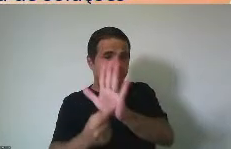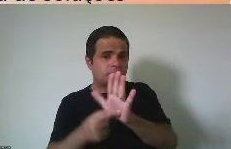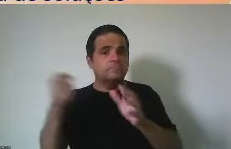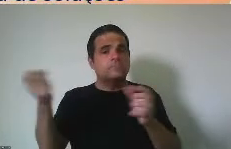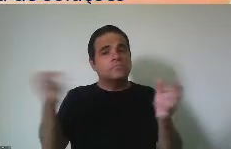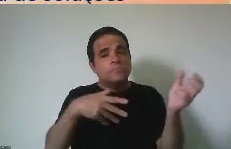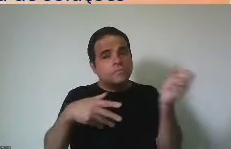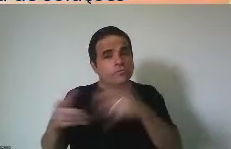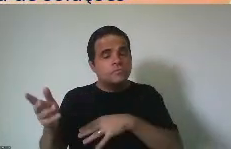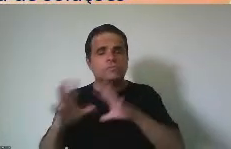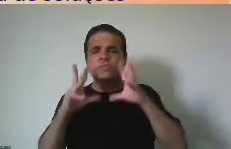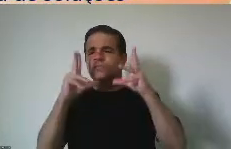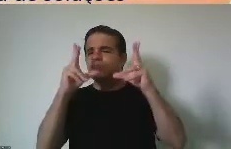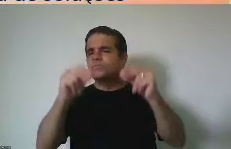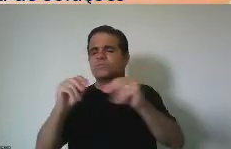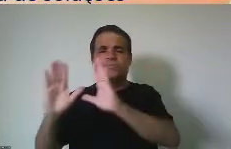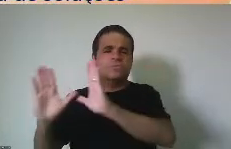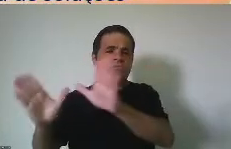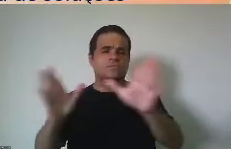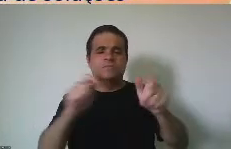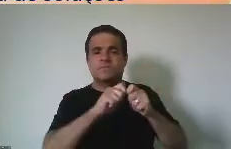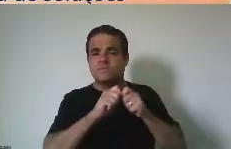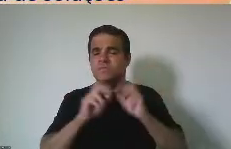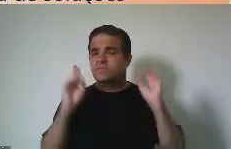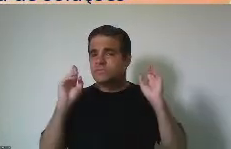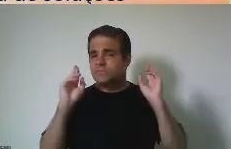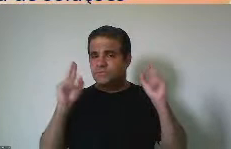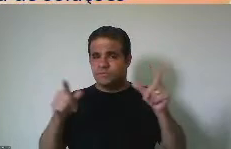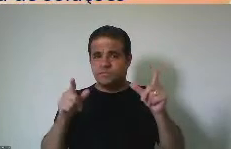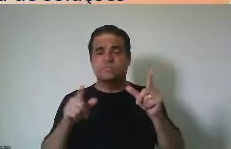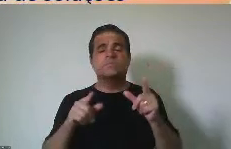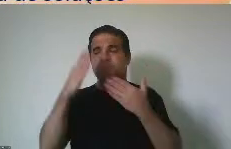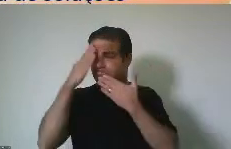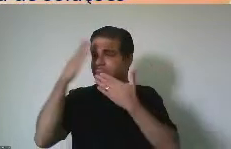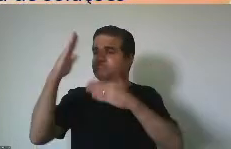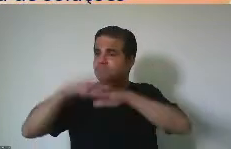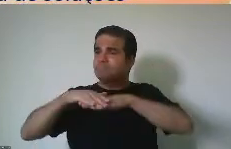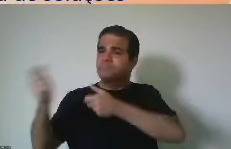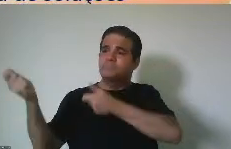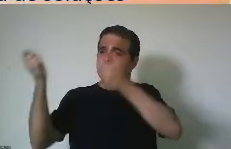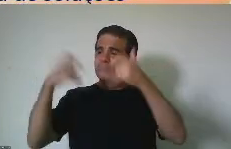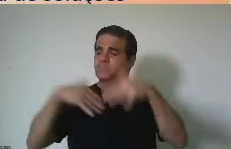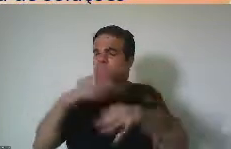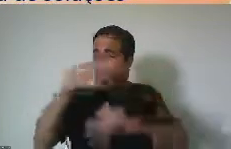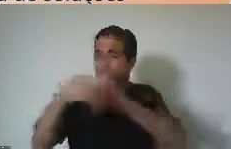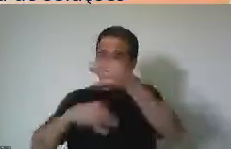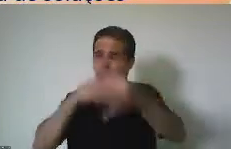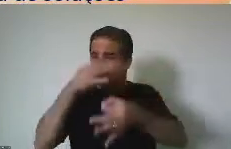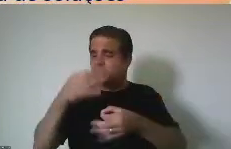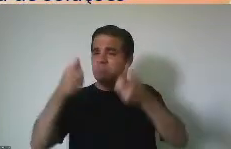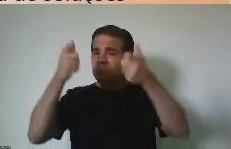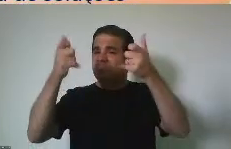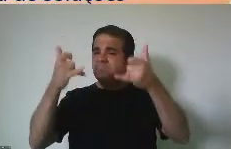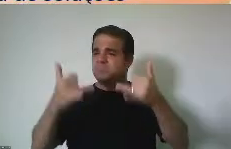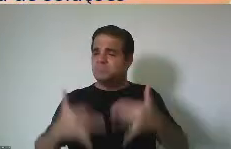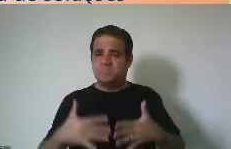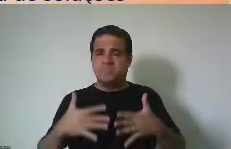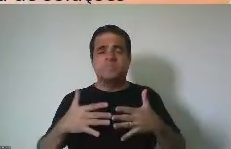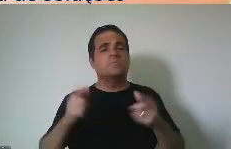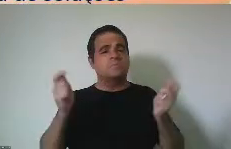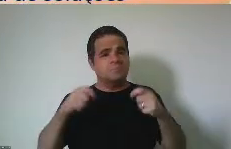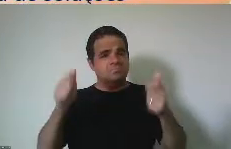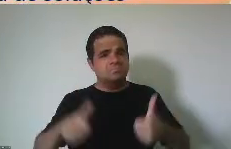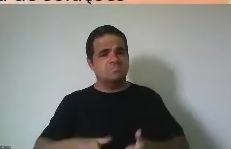o que que a gente tem feito de diferente e Barroso Obrigado pelo teu comentário final muito elogioso não podia ter sido melhor introdução